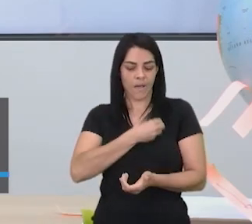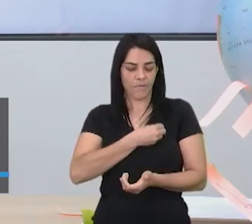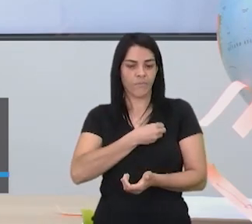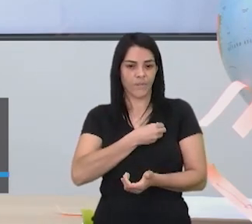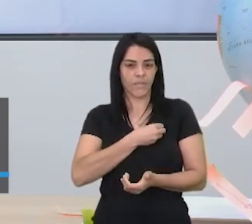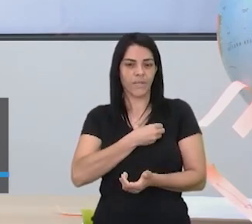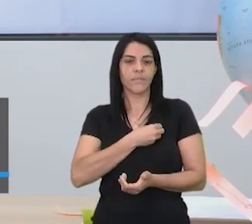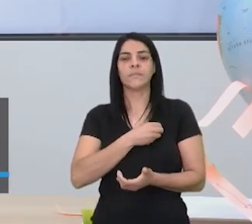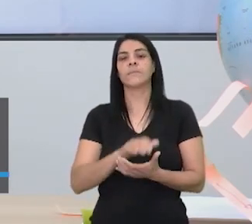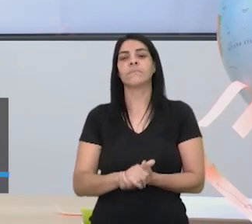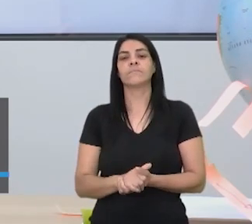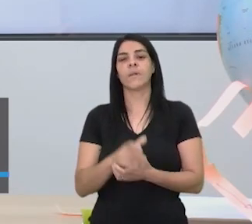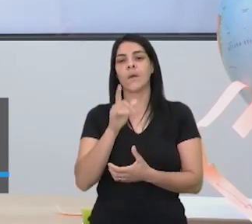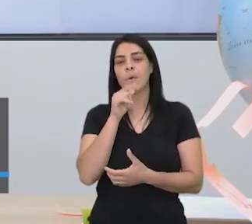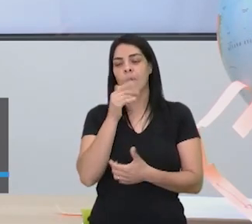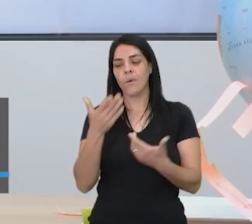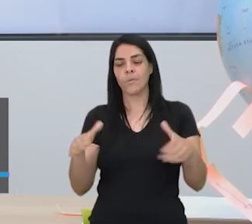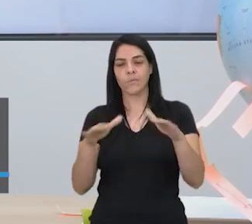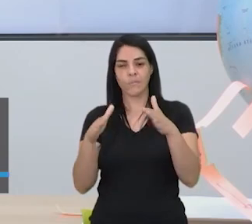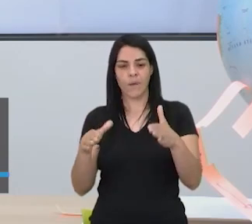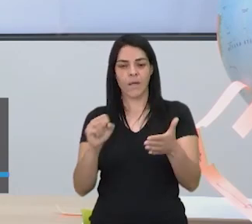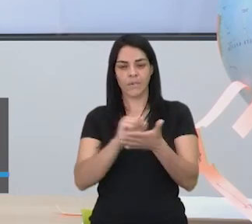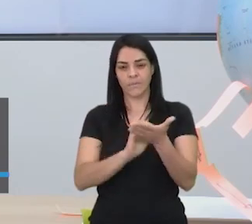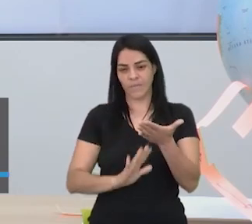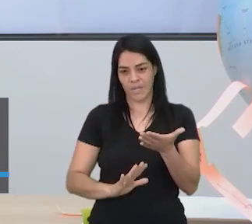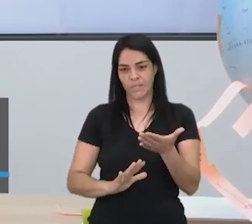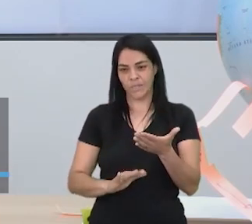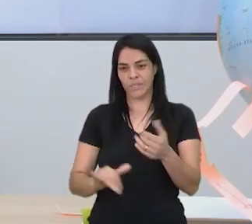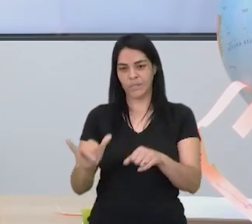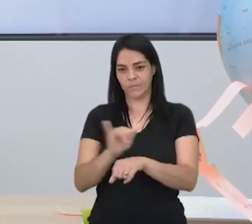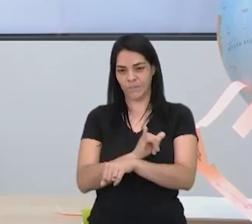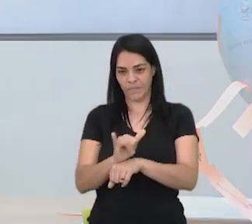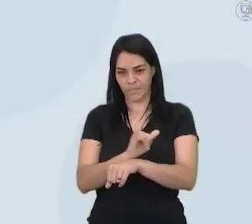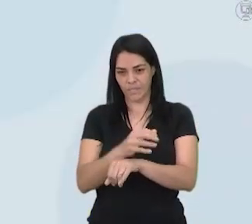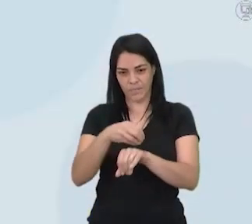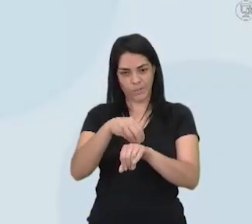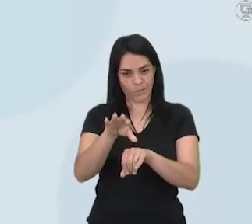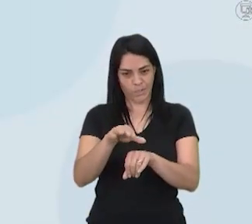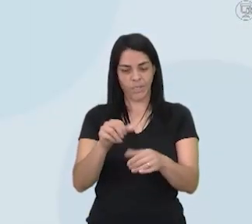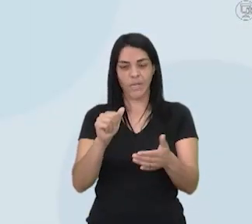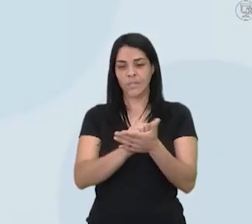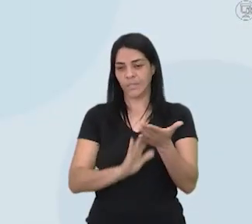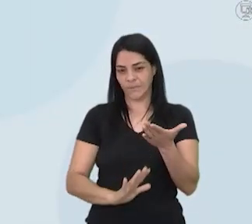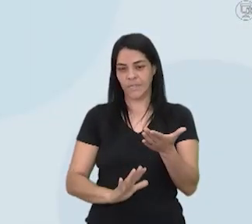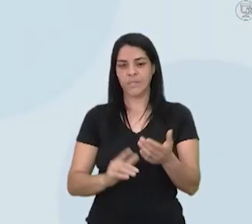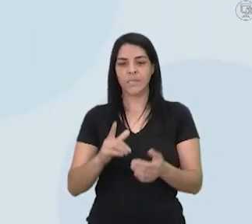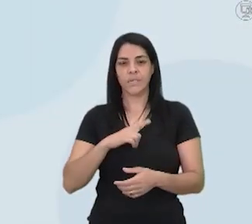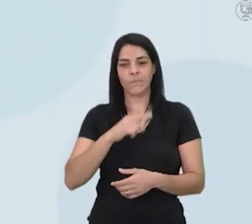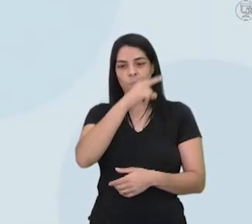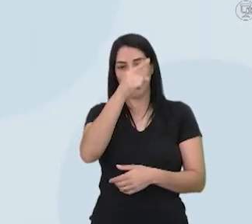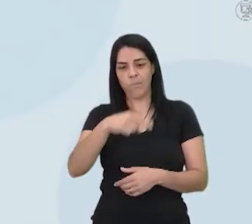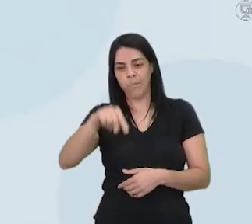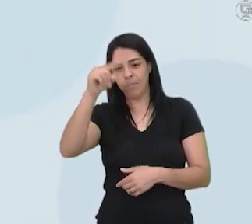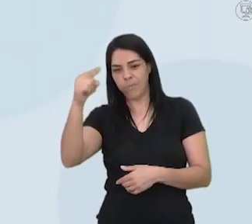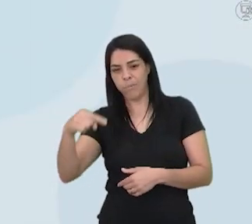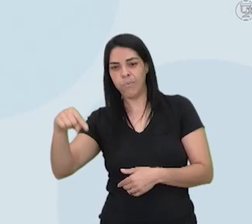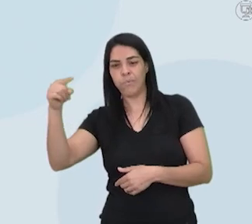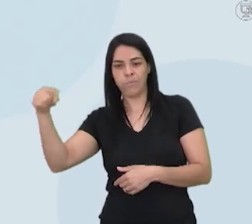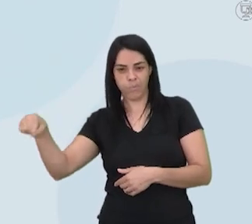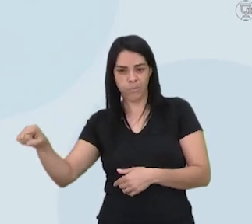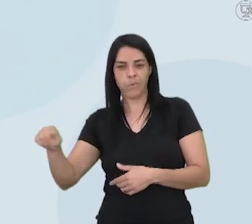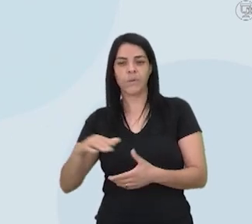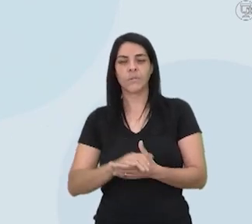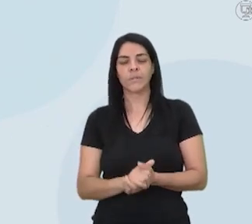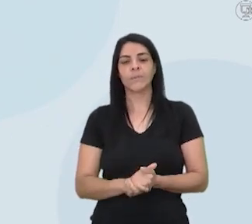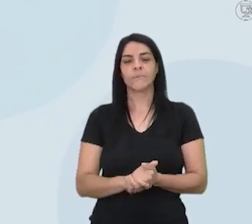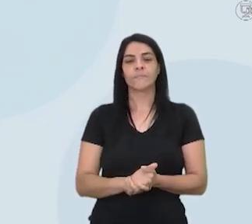de atividade para vocês. Bom, e correntes marítimas? A gente tem uma corrente super importante aí, que é uma corrente